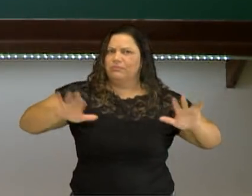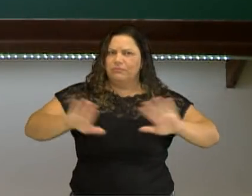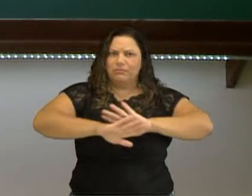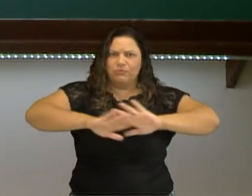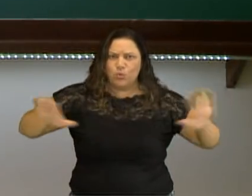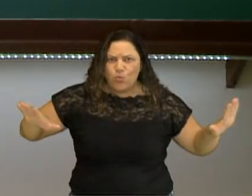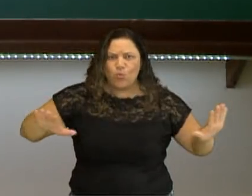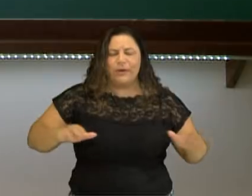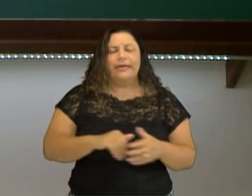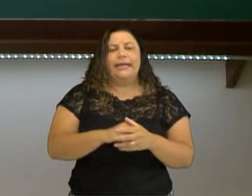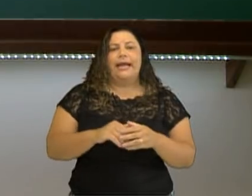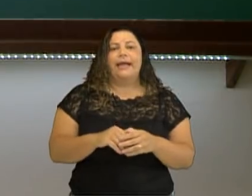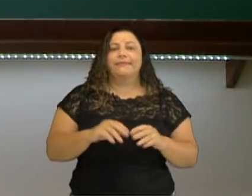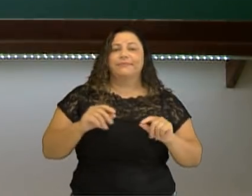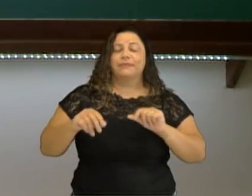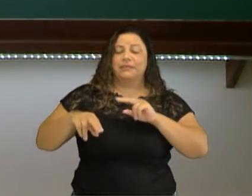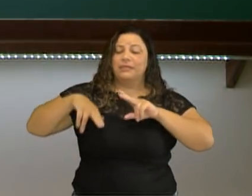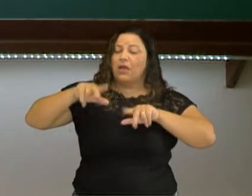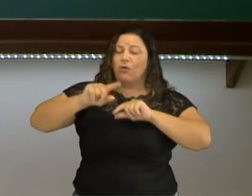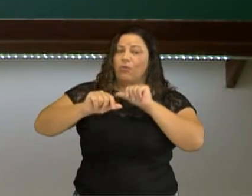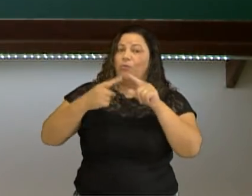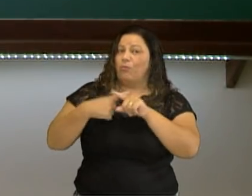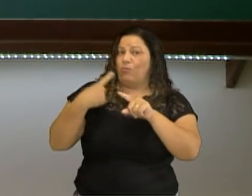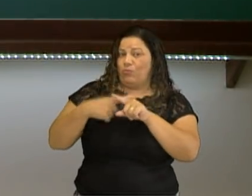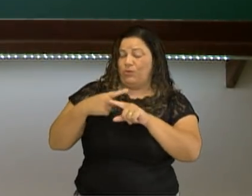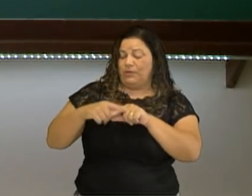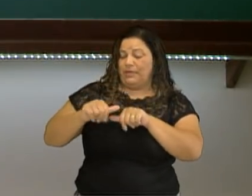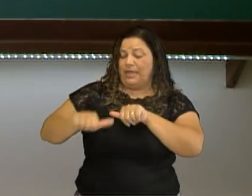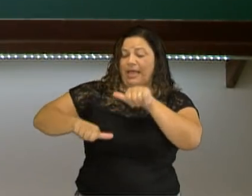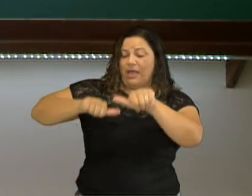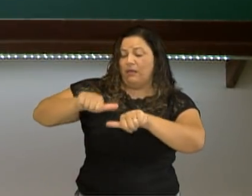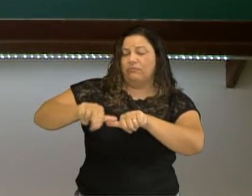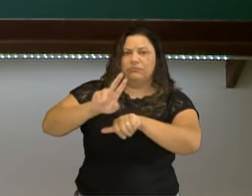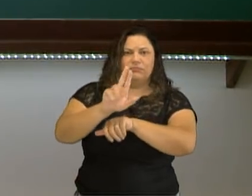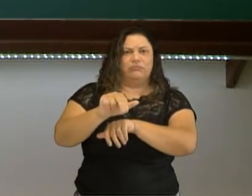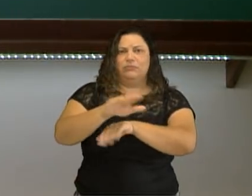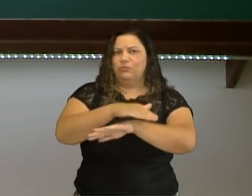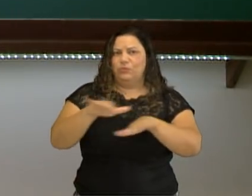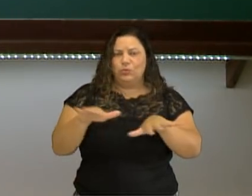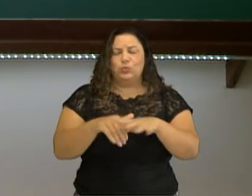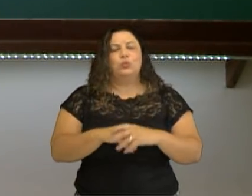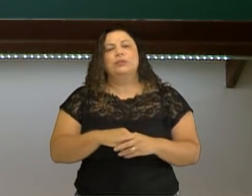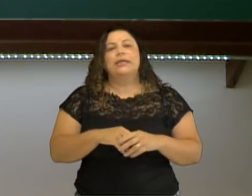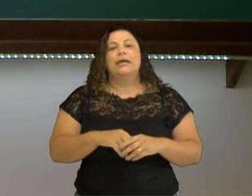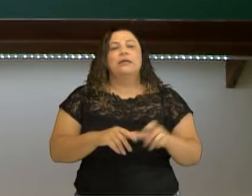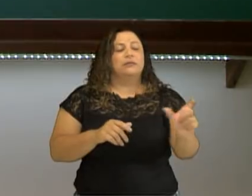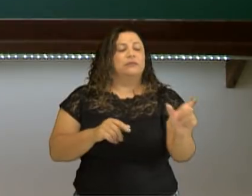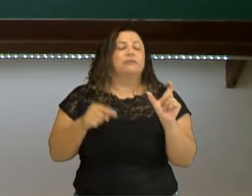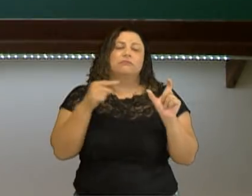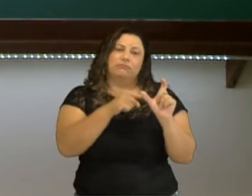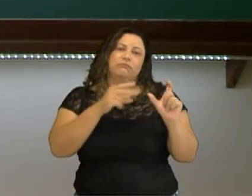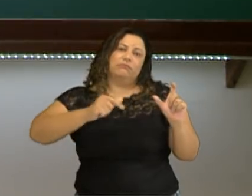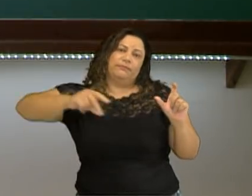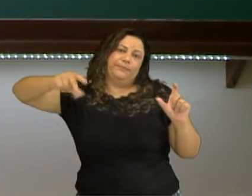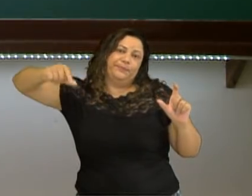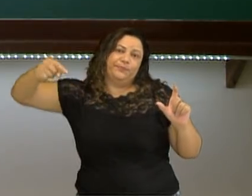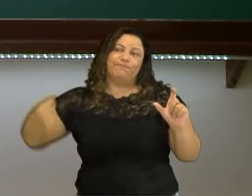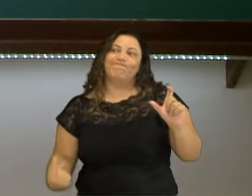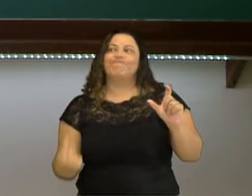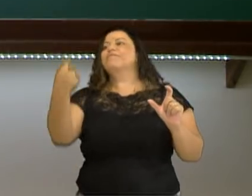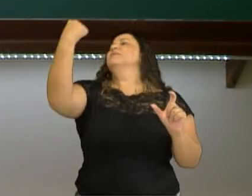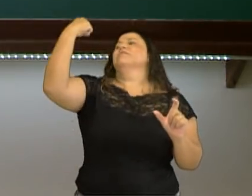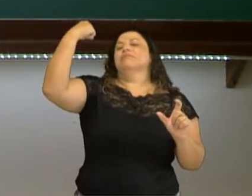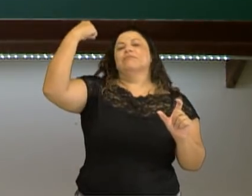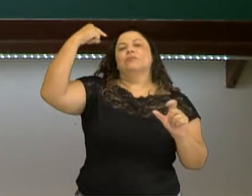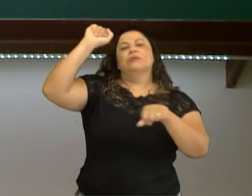é desalterada há muito tempo. Então, as palavras elas têm a mesma escrita desde que foi parado